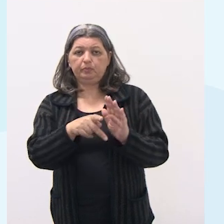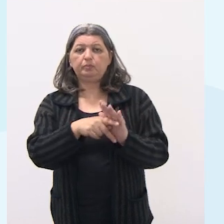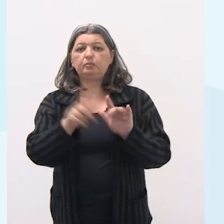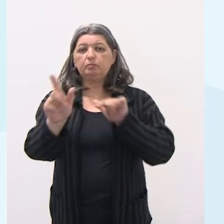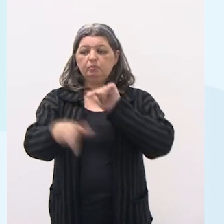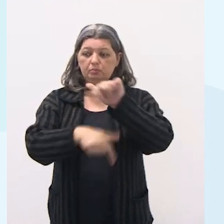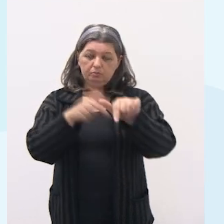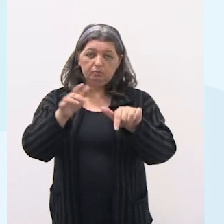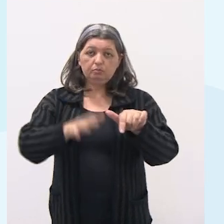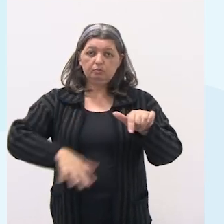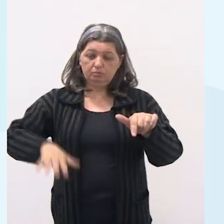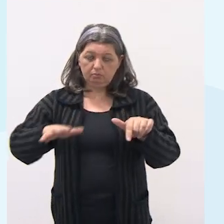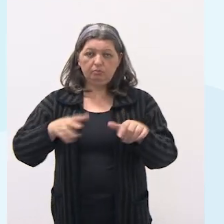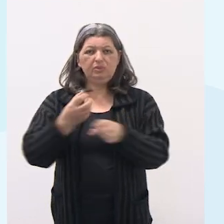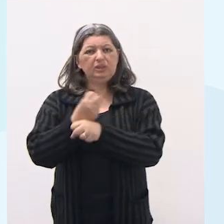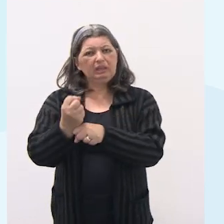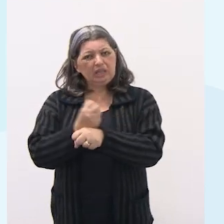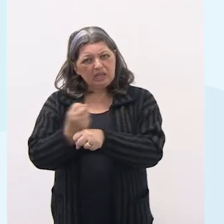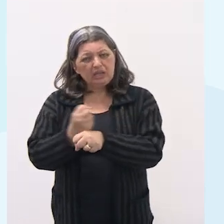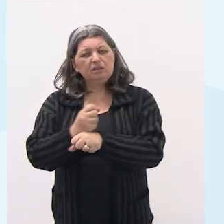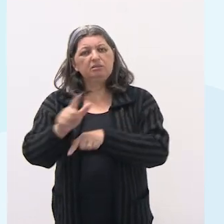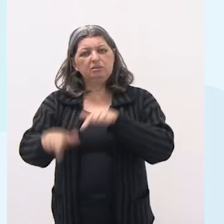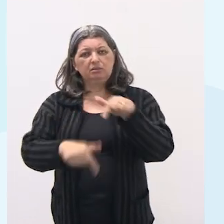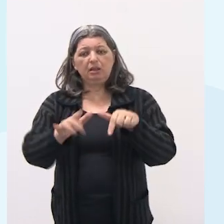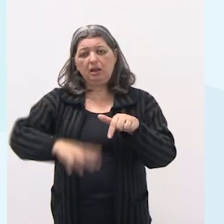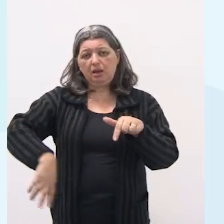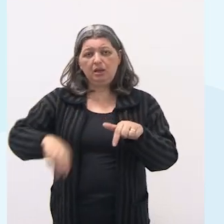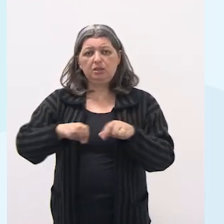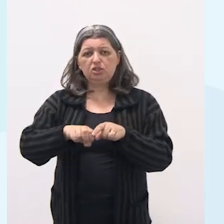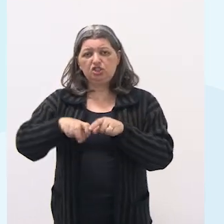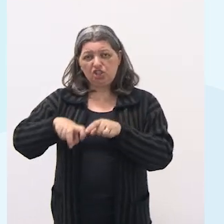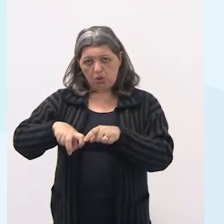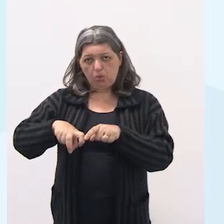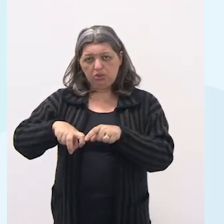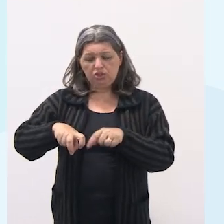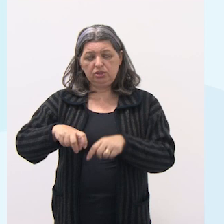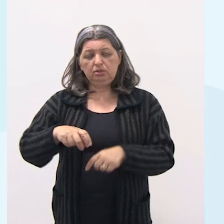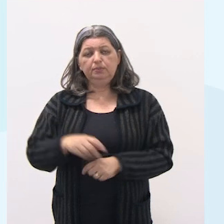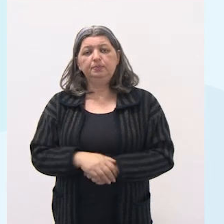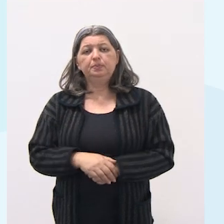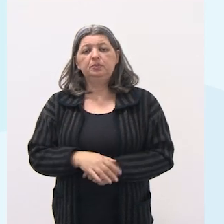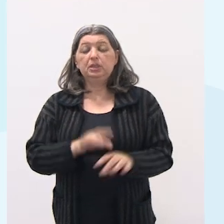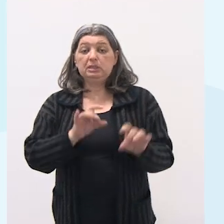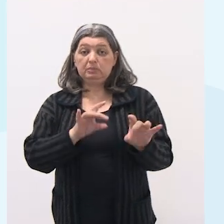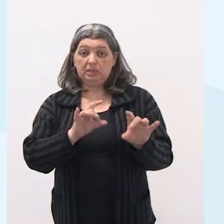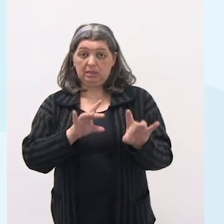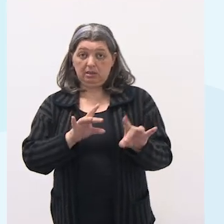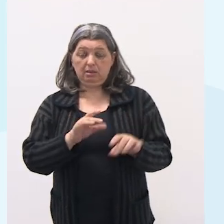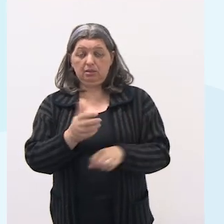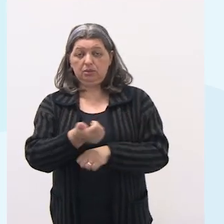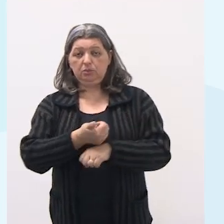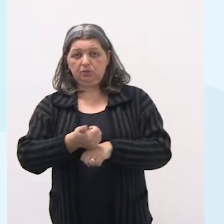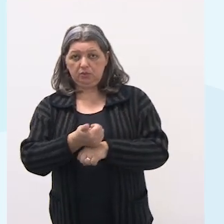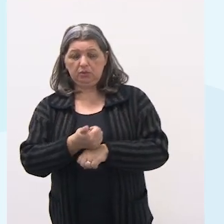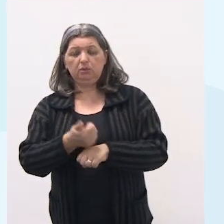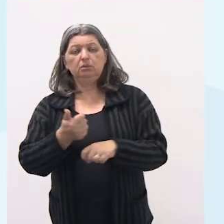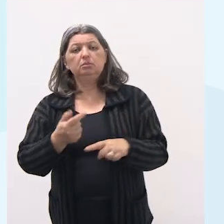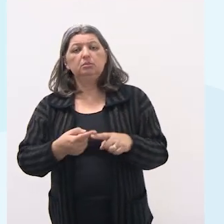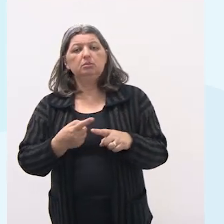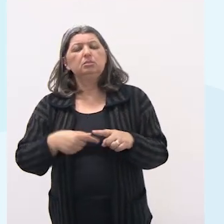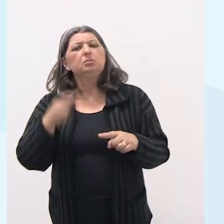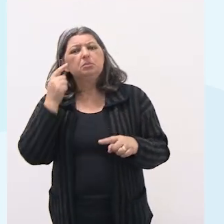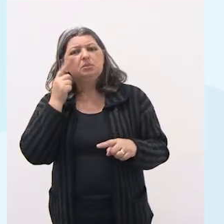há muitos anos com ginecologia, eu percebia que havia, apesar da gente ter